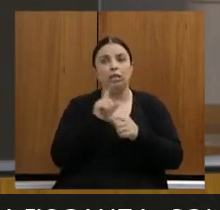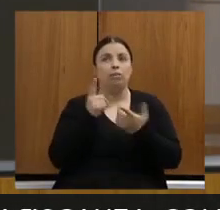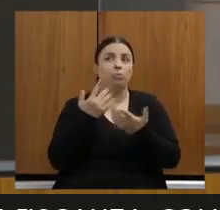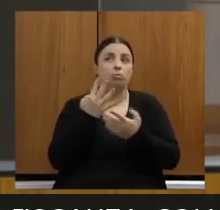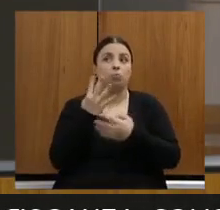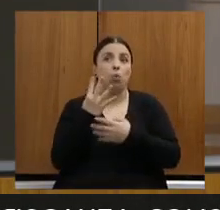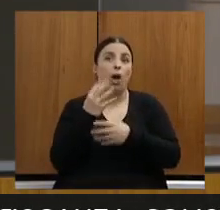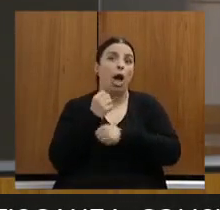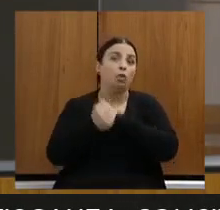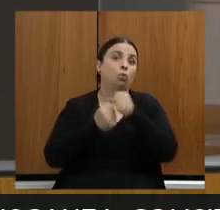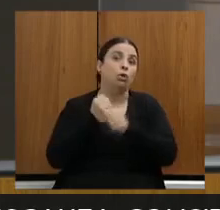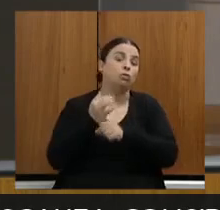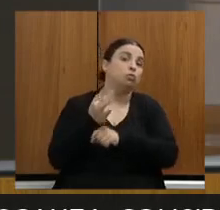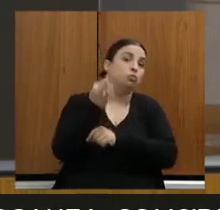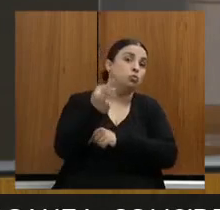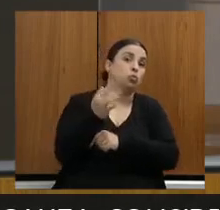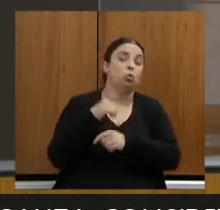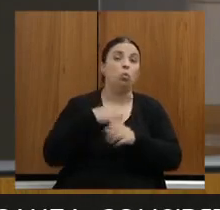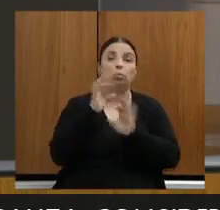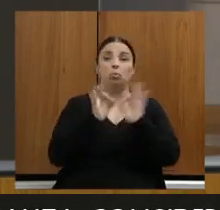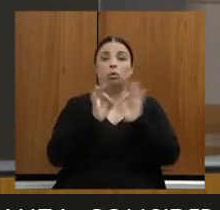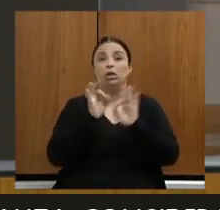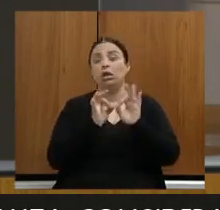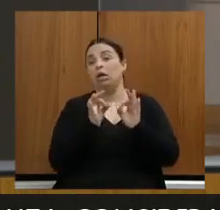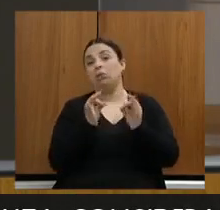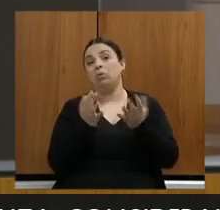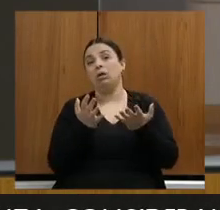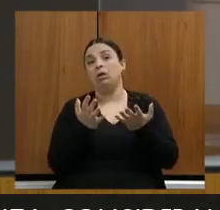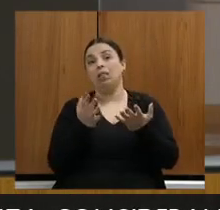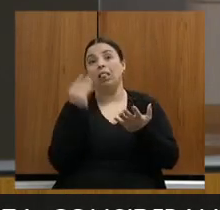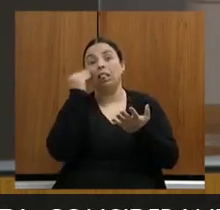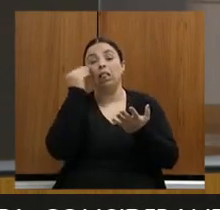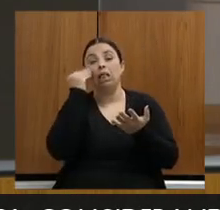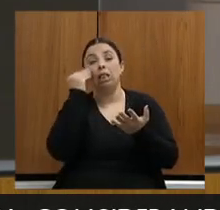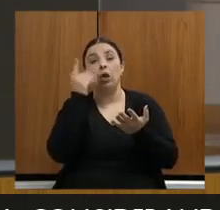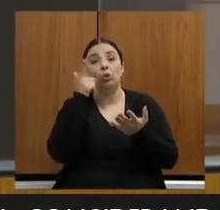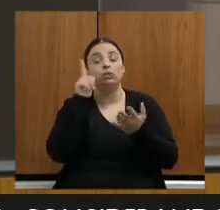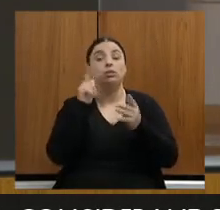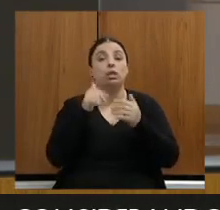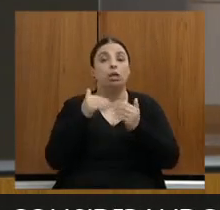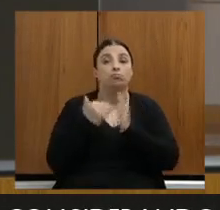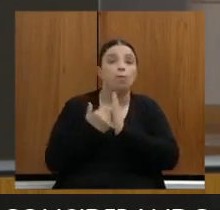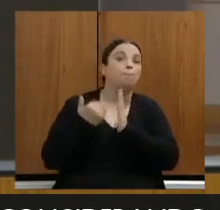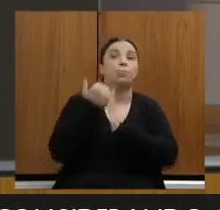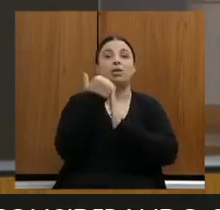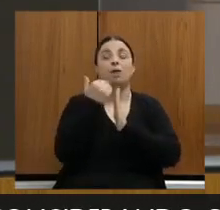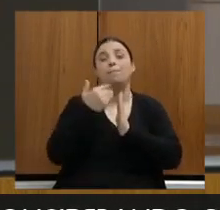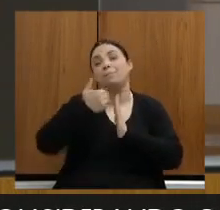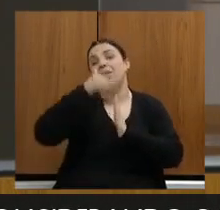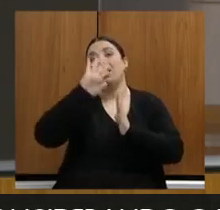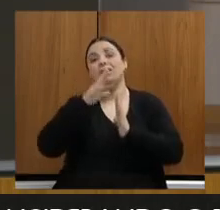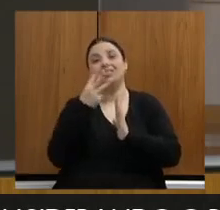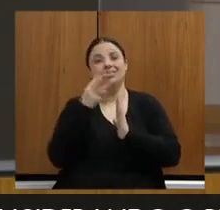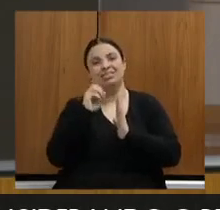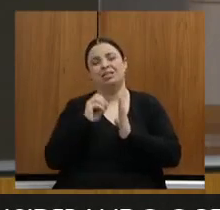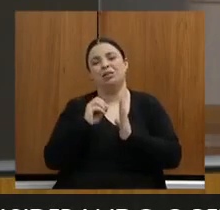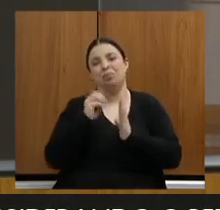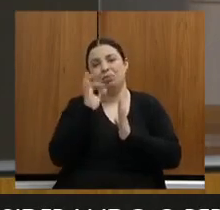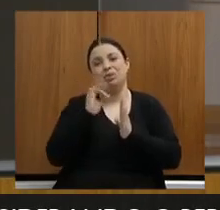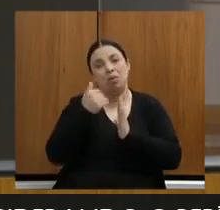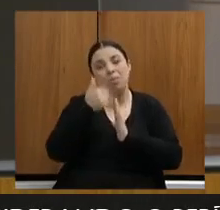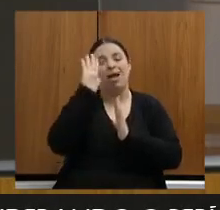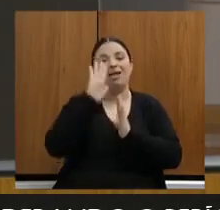fazer um programa de quatro anos a gente tentar em ampliar ultrapassar os trinta por cento que o canal porque isso